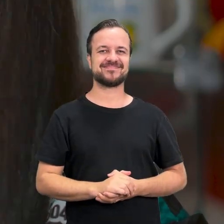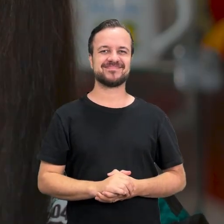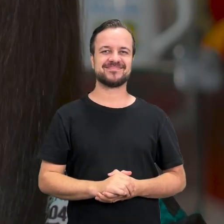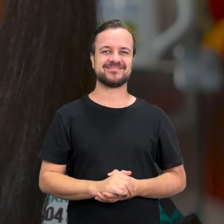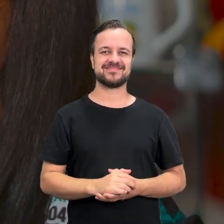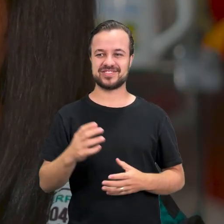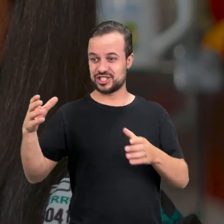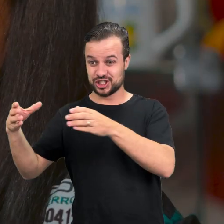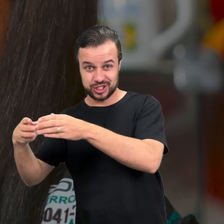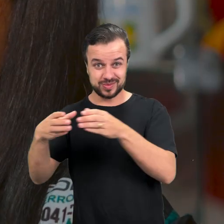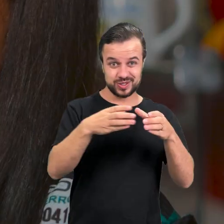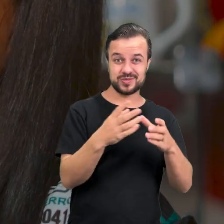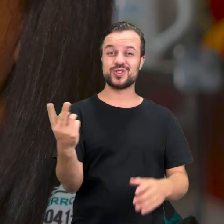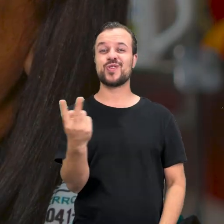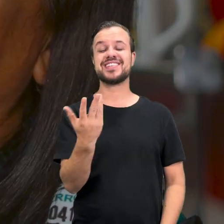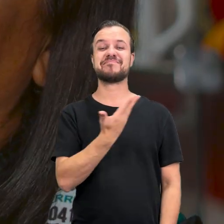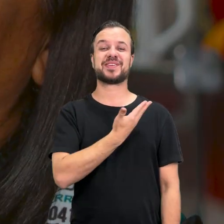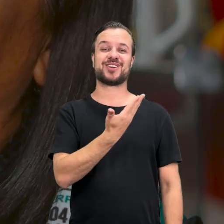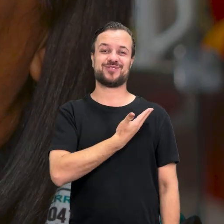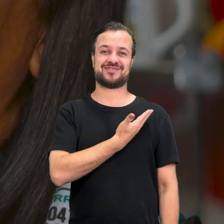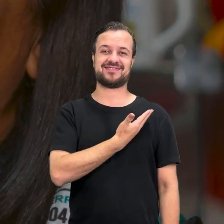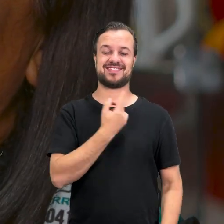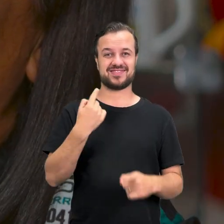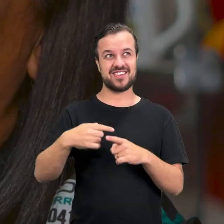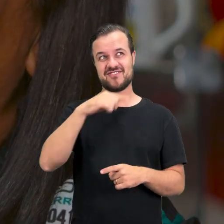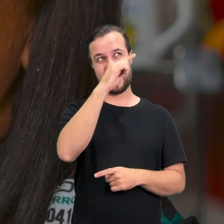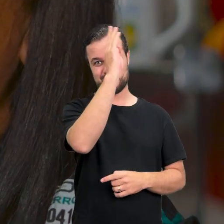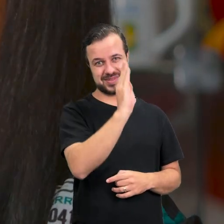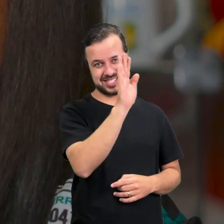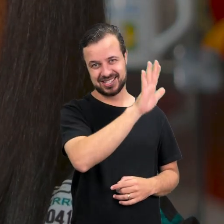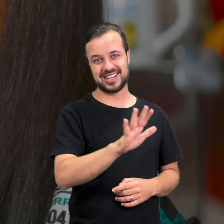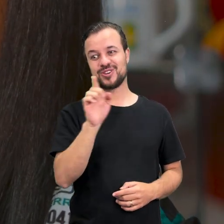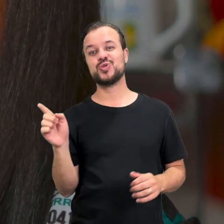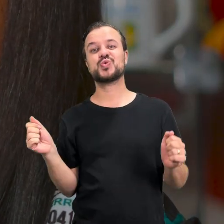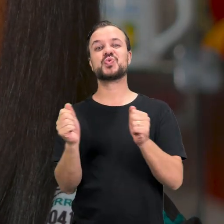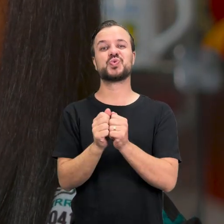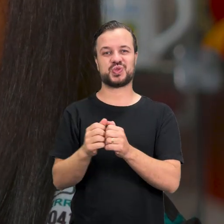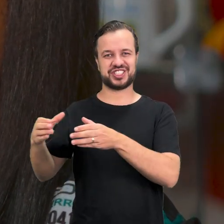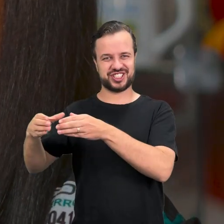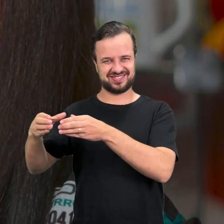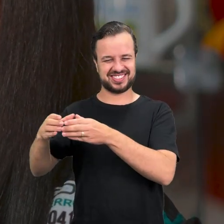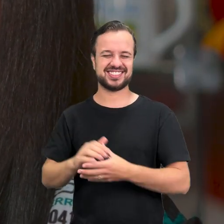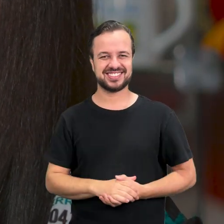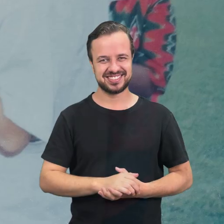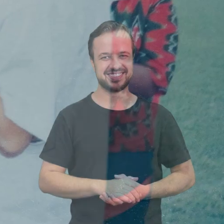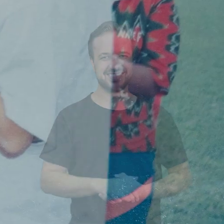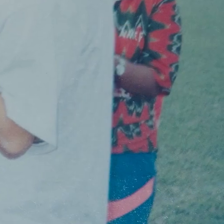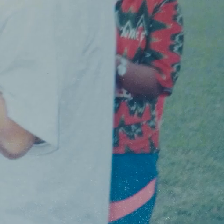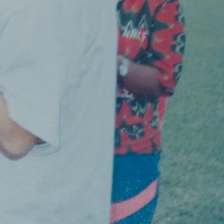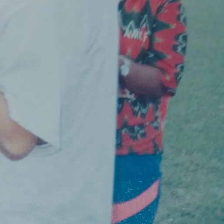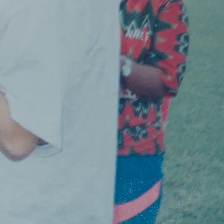2 times, que elas eram amigas nossas, inclusive quando a gente foi para o Brasil, a maioria delas foram com a gente, né, brasileiro.